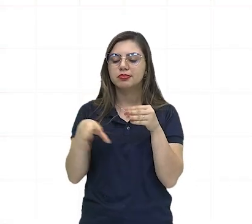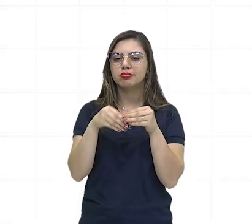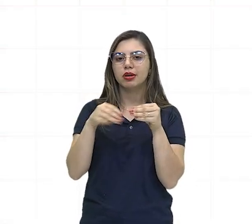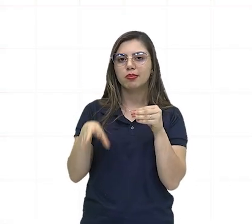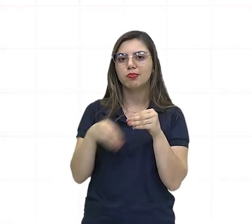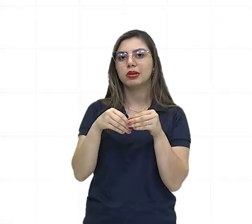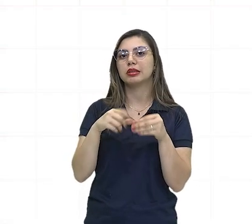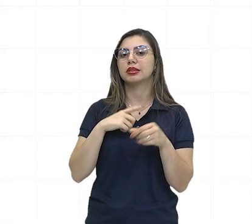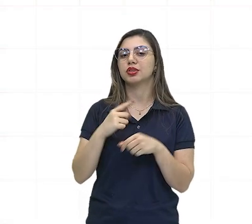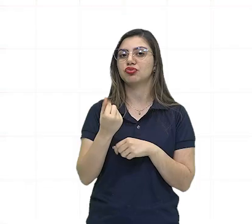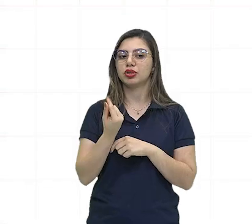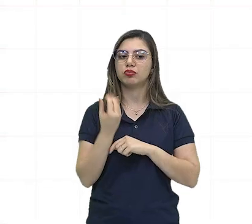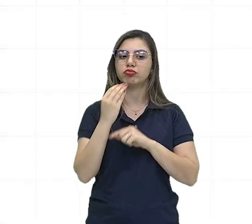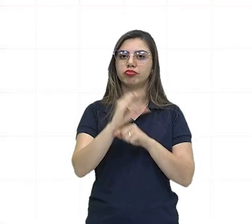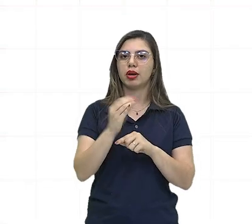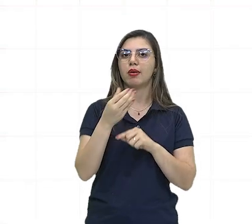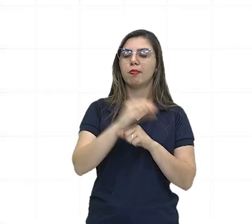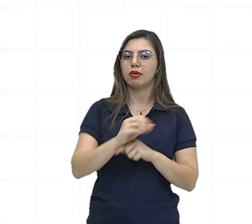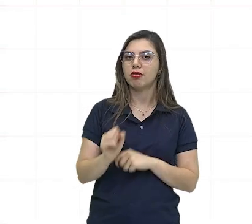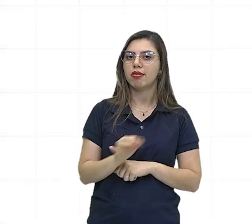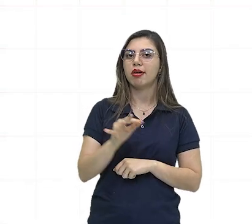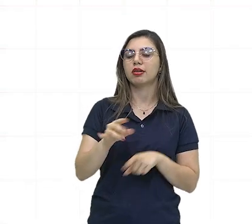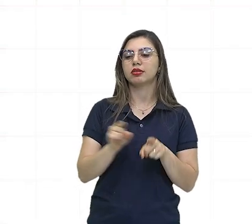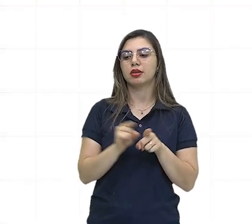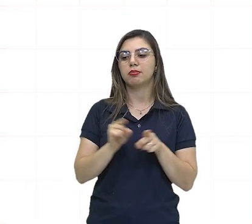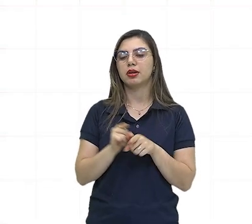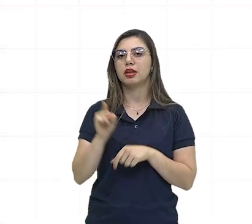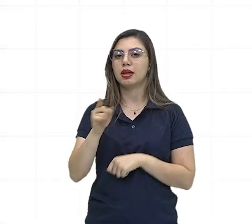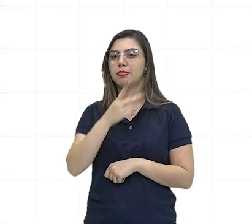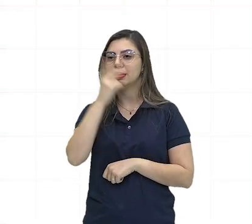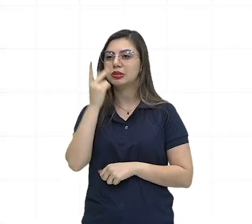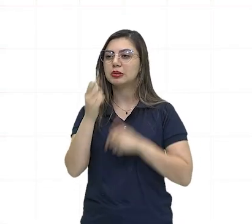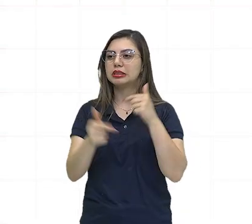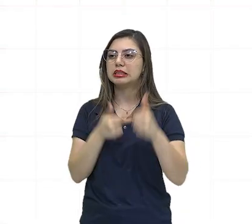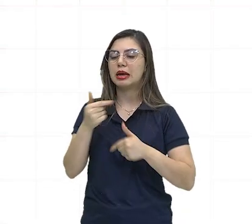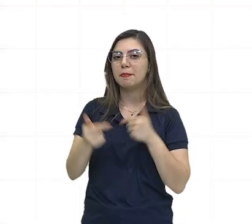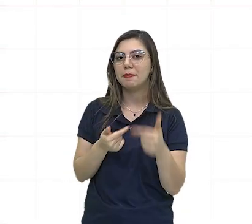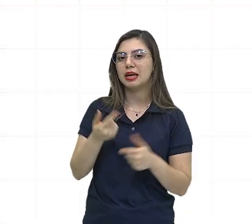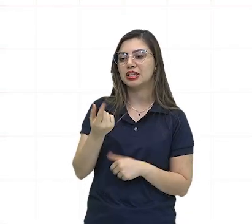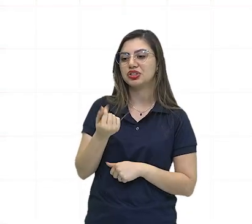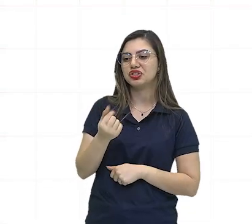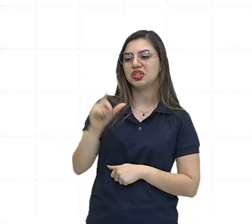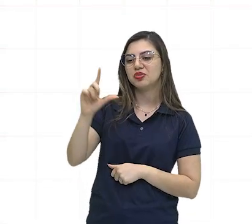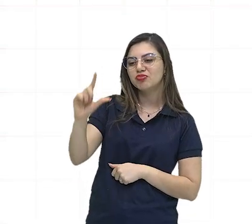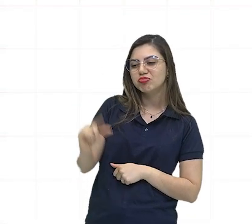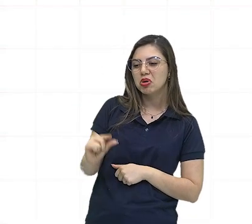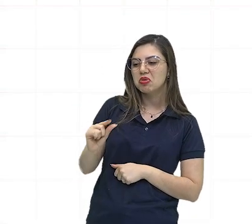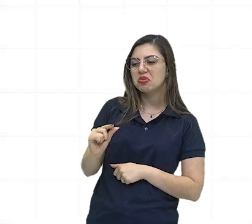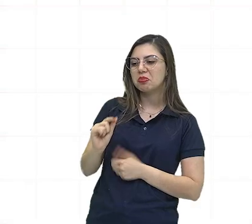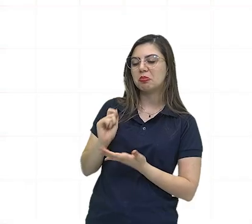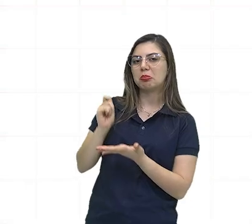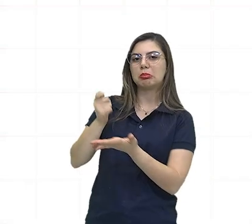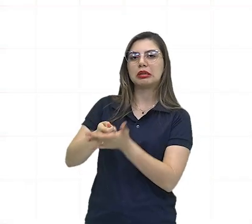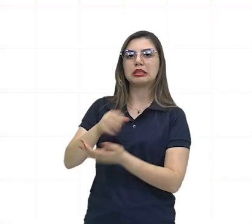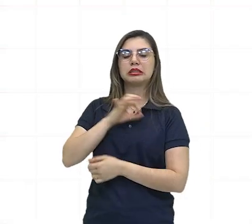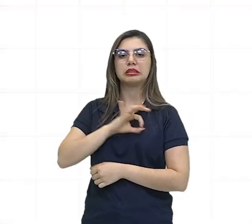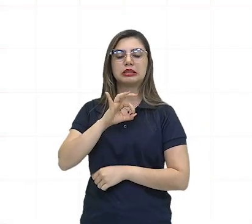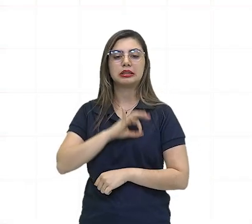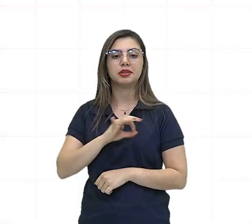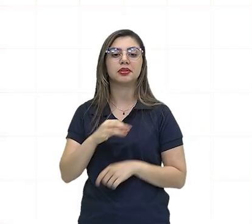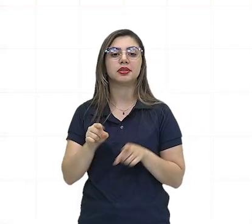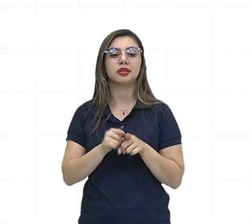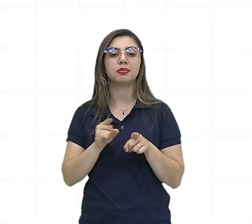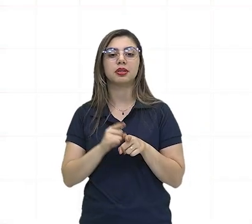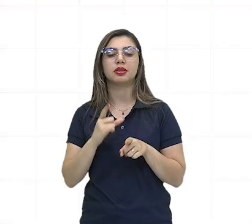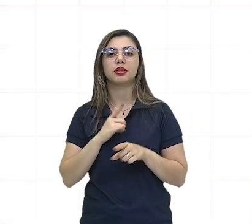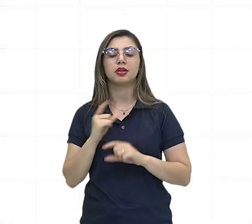e lucros, trabalho assalariado com mão de obra barata para os trabalhadores braçais e a participação